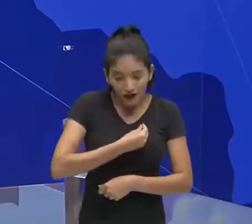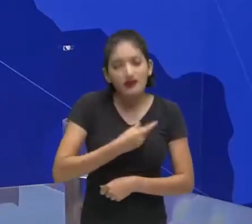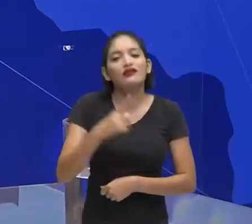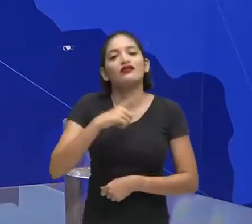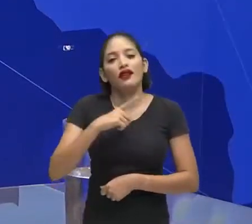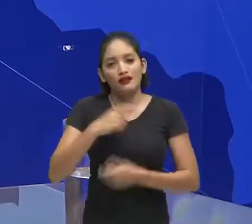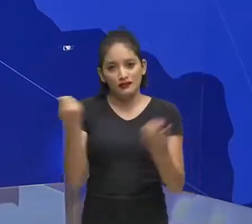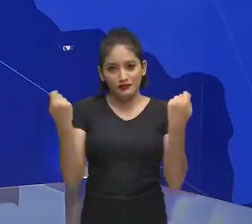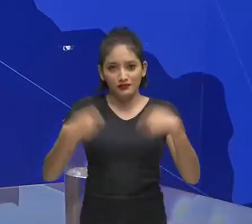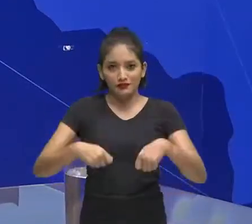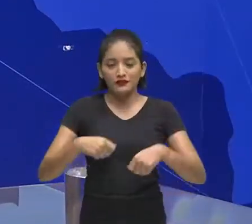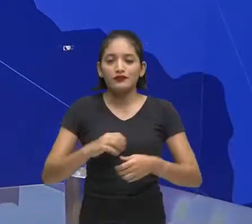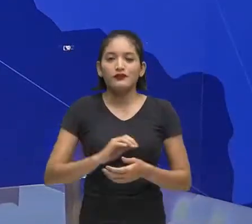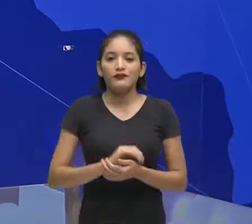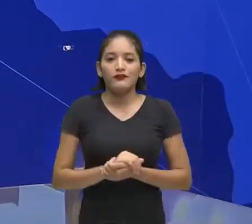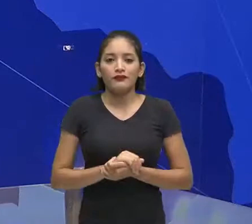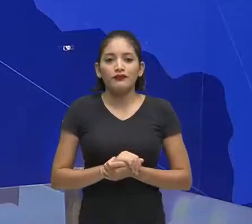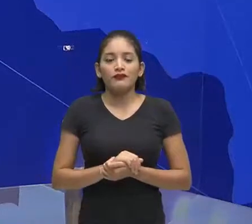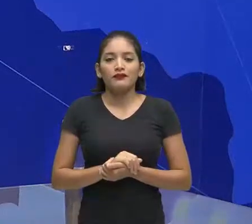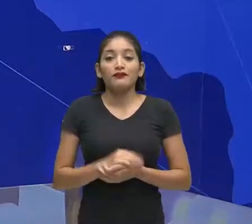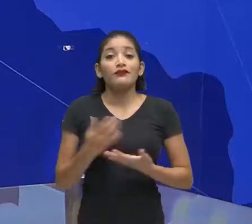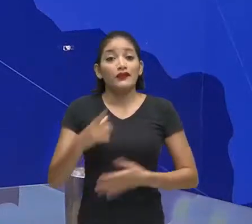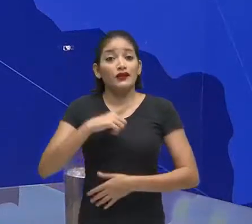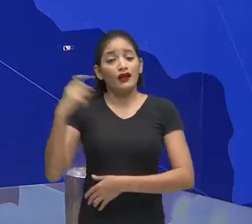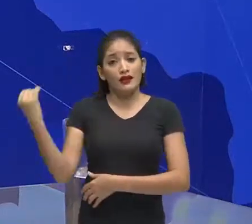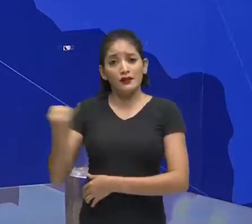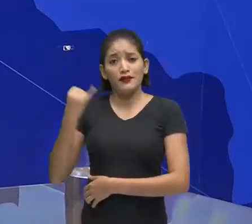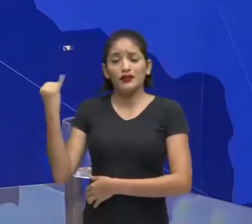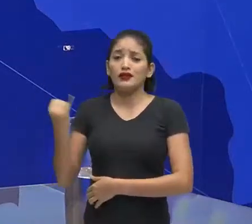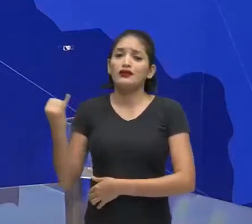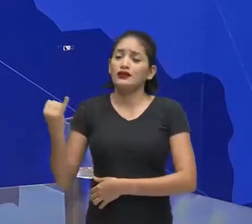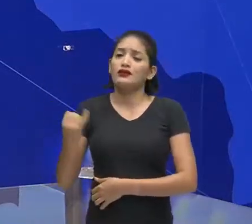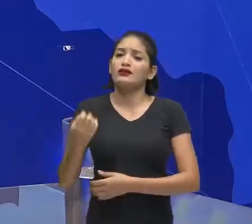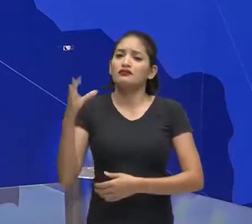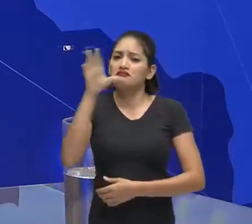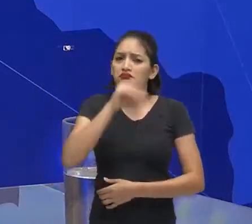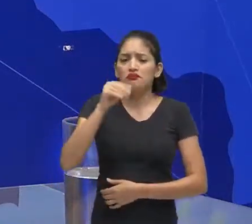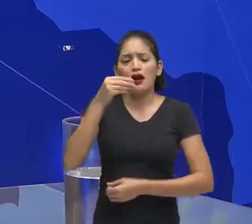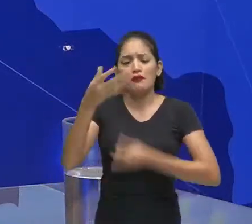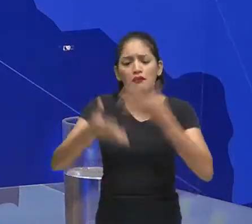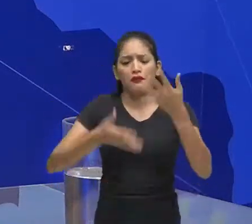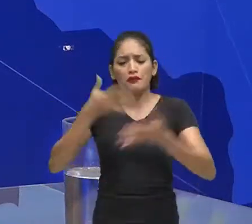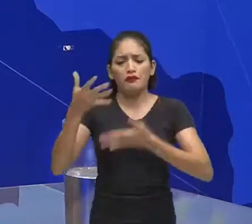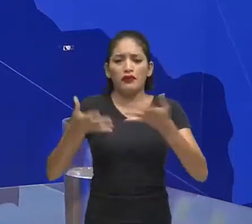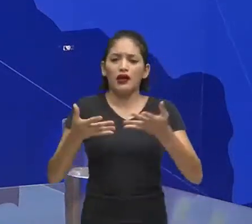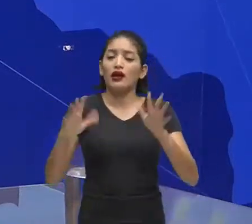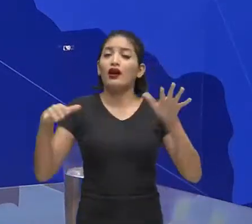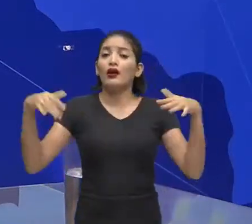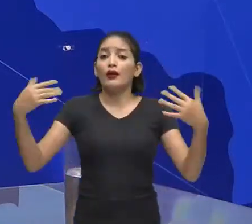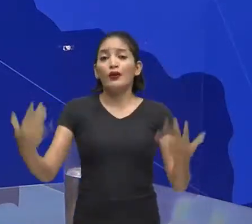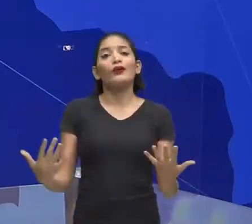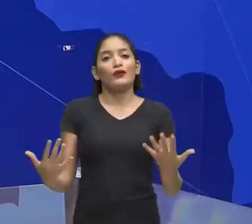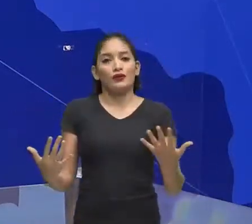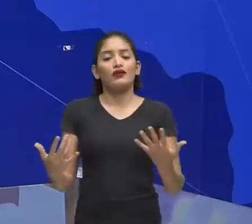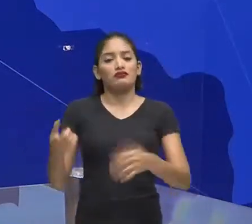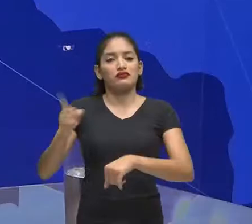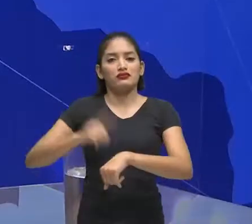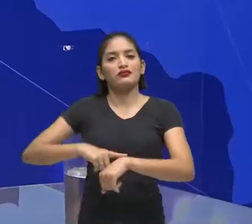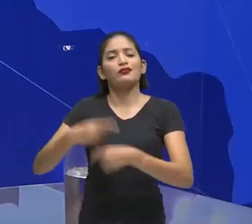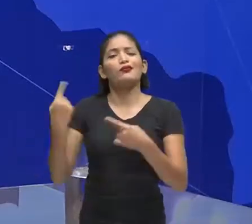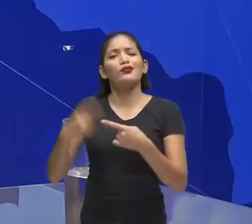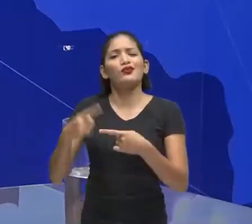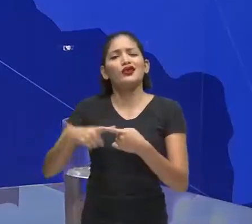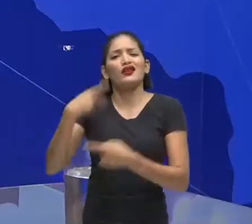aí, então, existe essa importância de falar. Né? Em que momento isso surgiu enquanto importância? Por que é importante